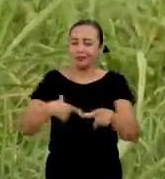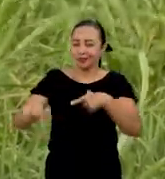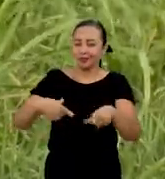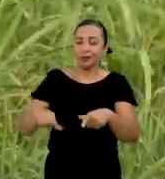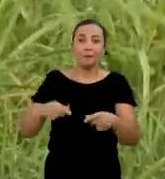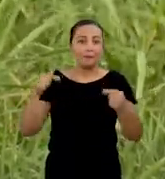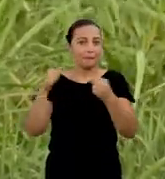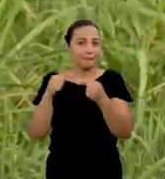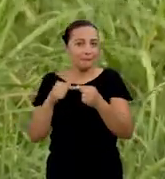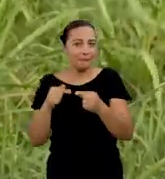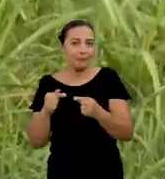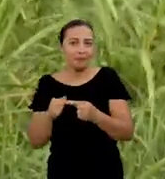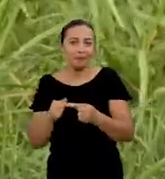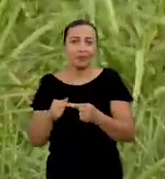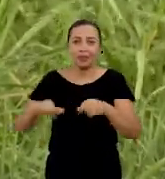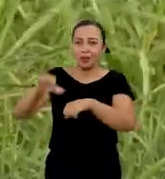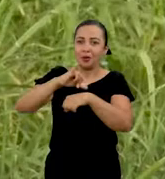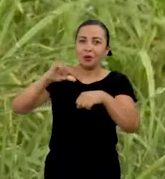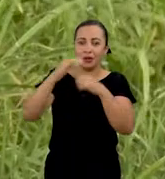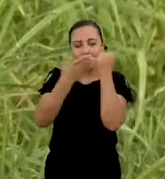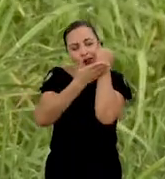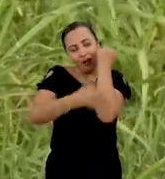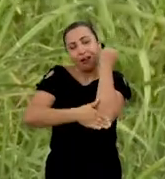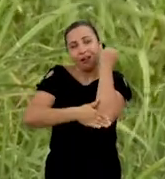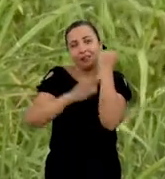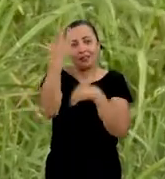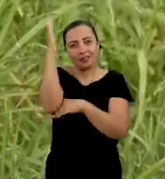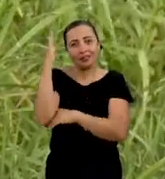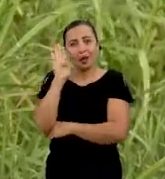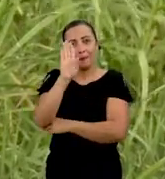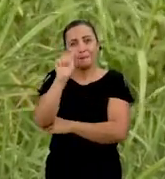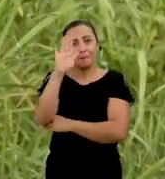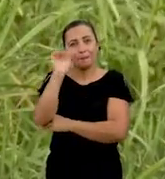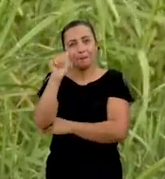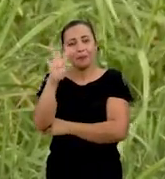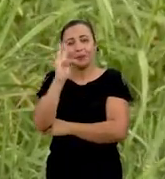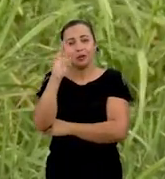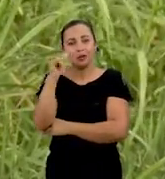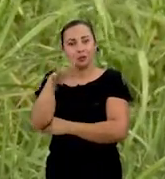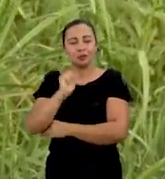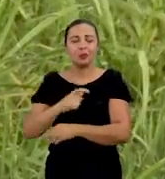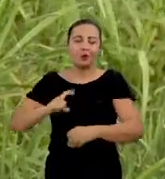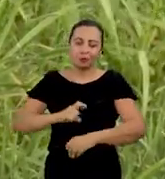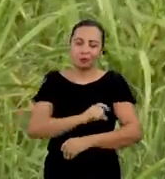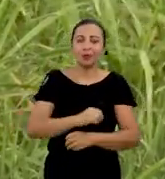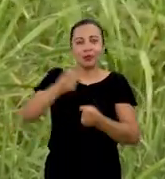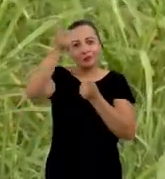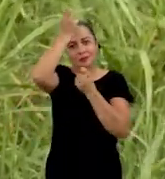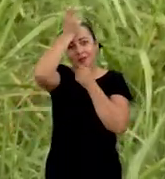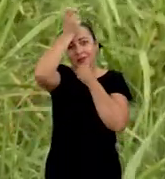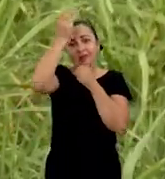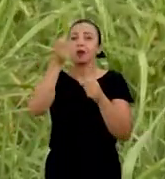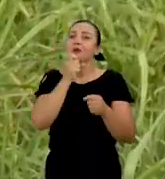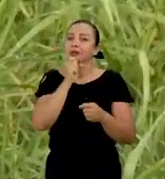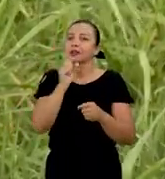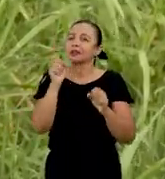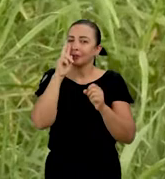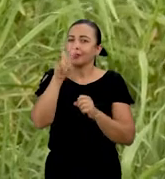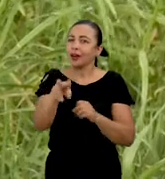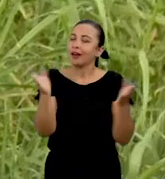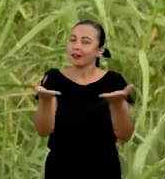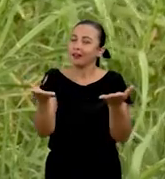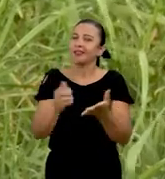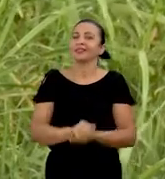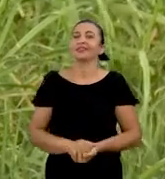trabalho na aplicação do extrato da casca do barbatimão no controle de verminoses em caprinos os resultados dessa pesquisa